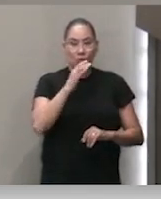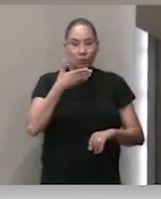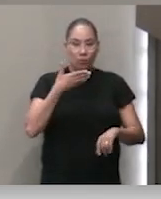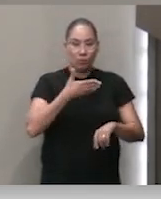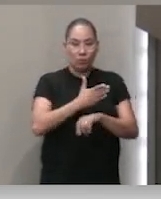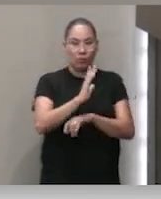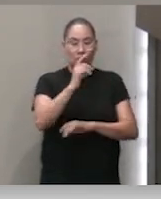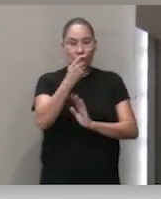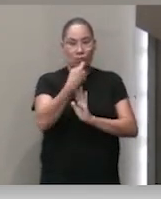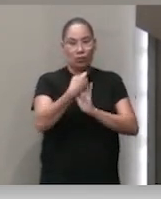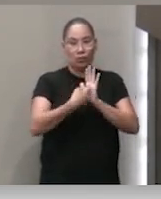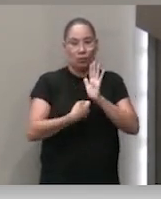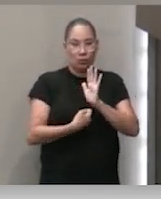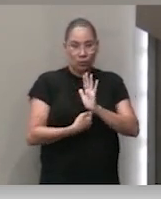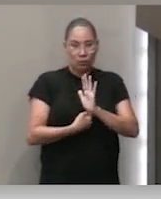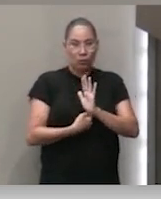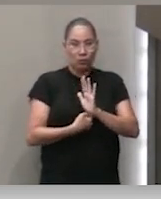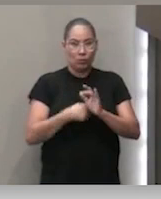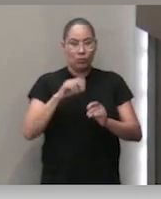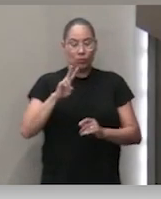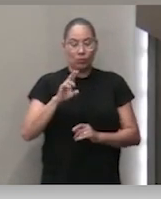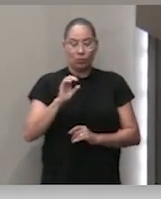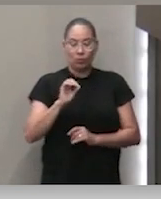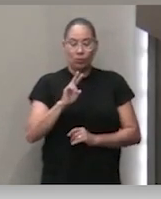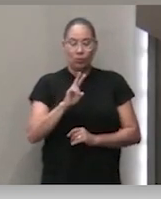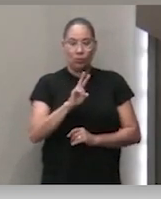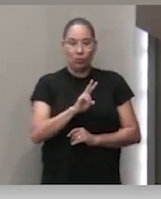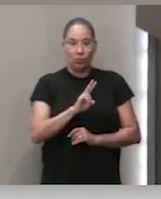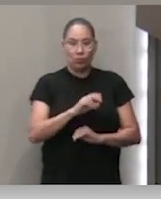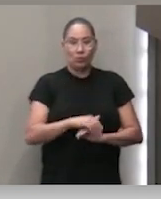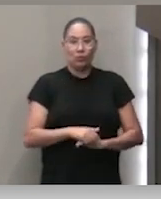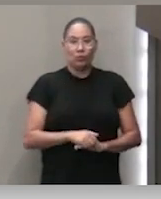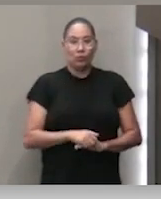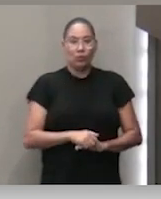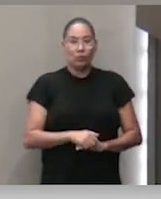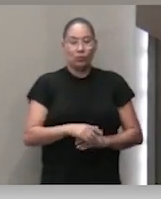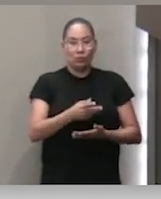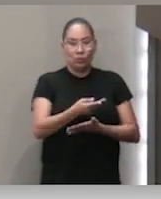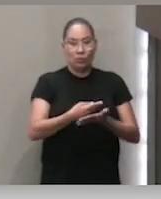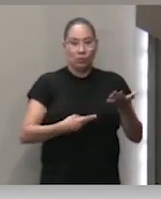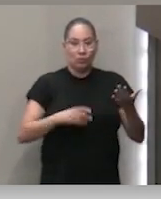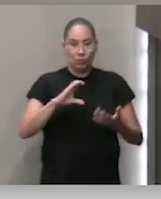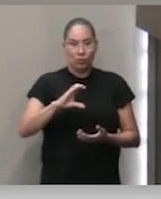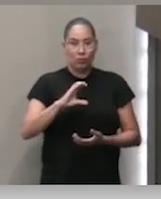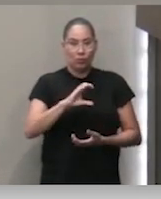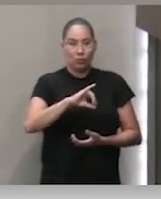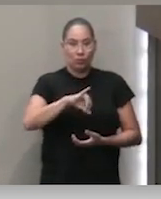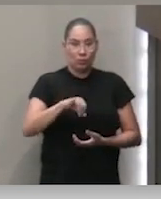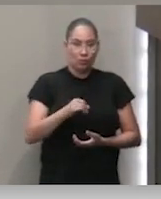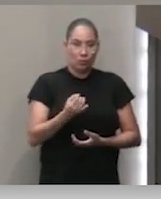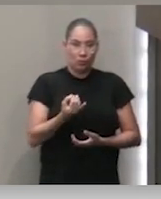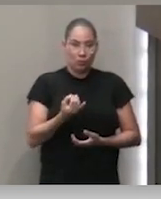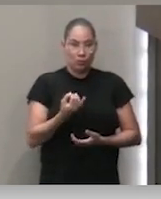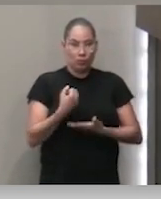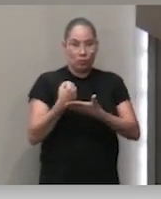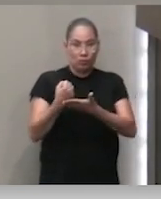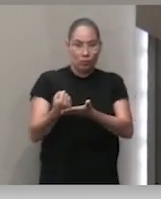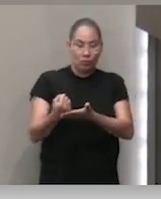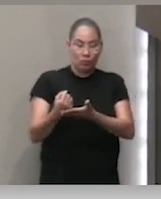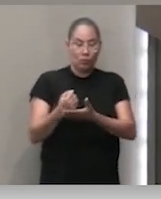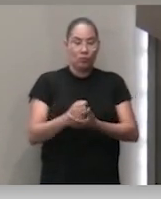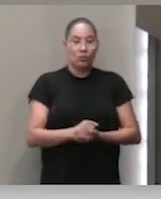no concurso público de 2022. Parecer CCJ